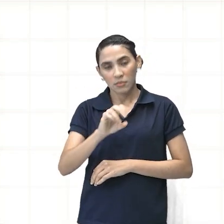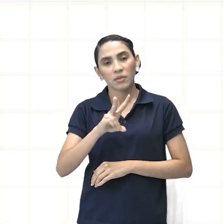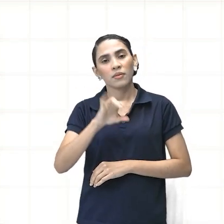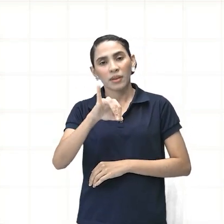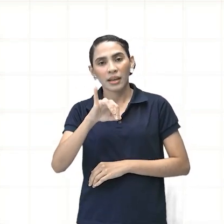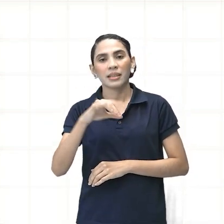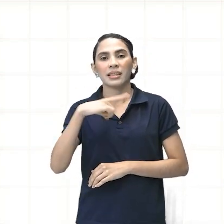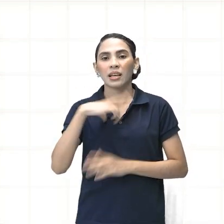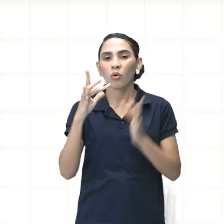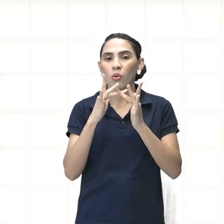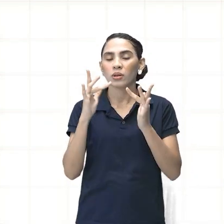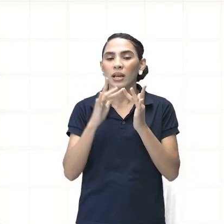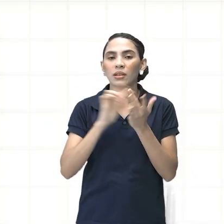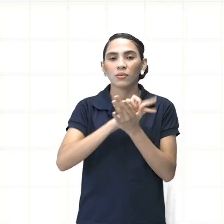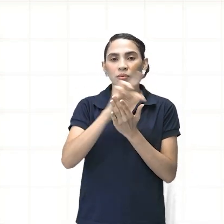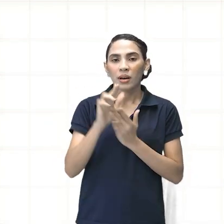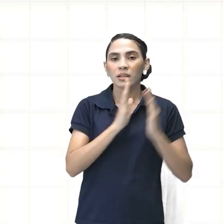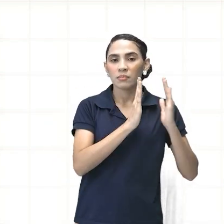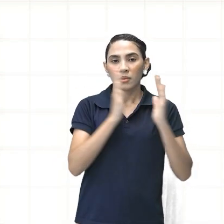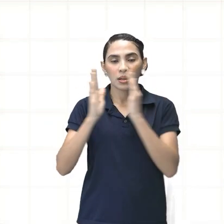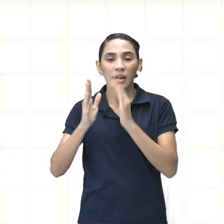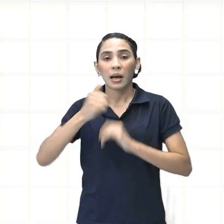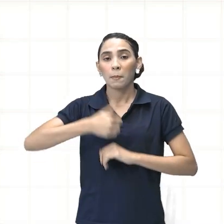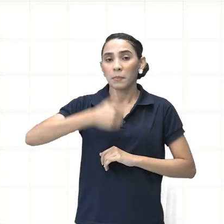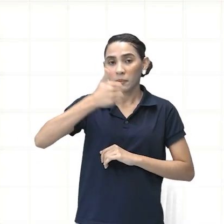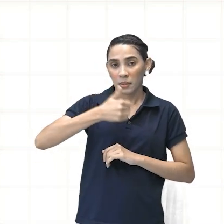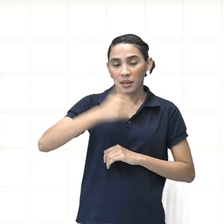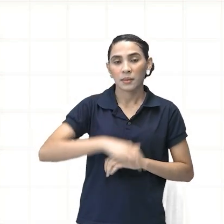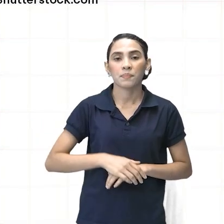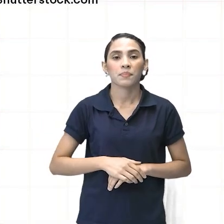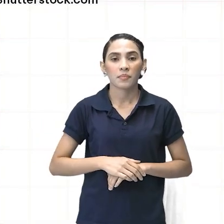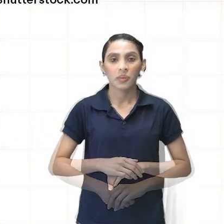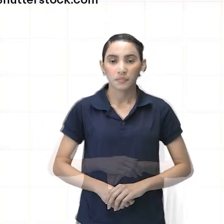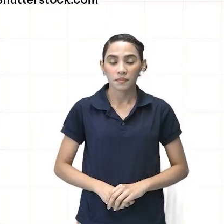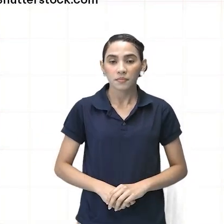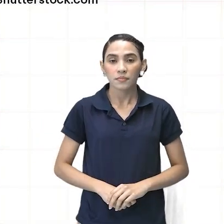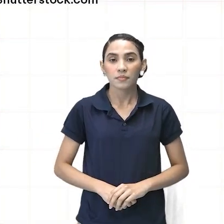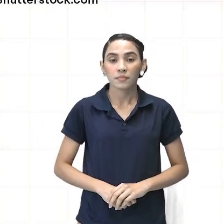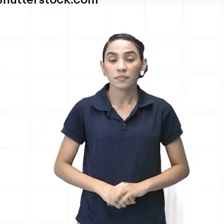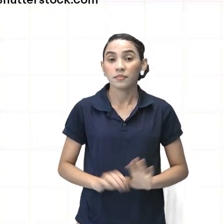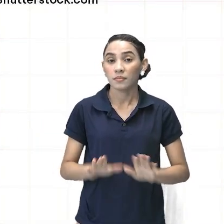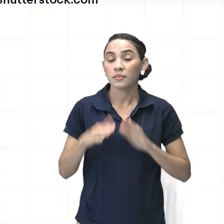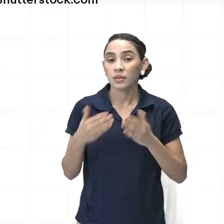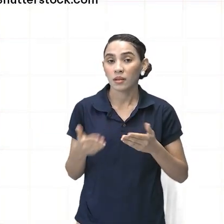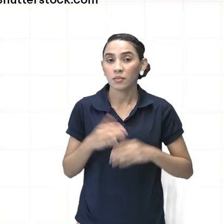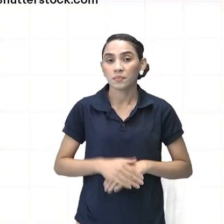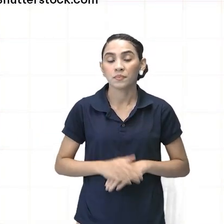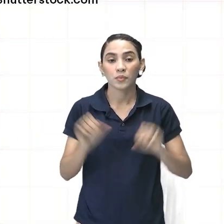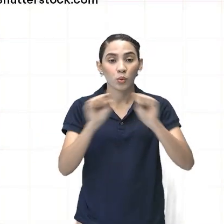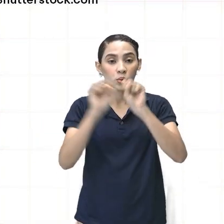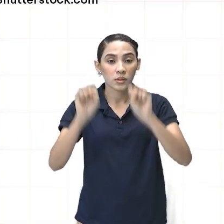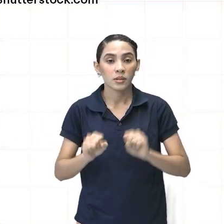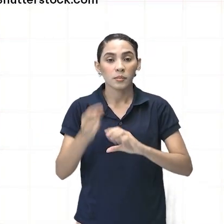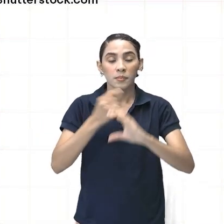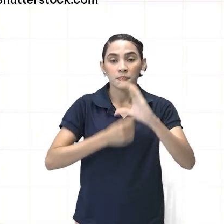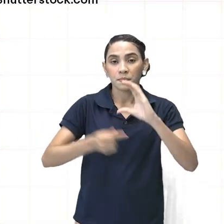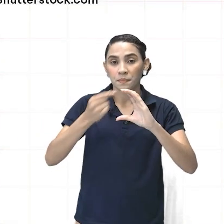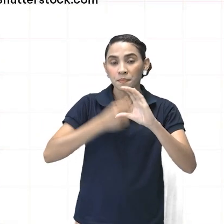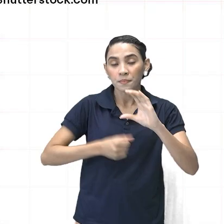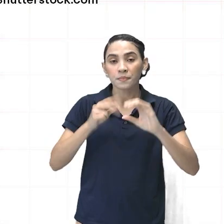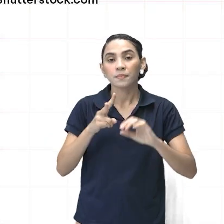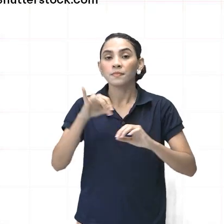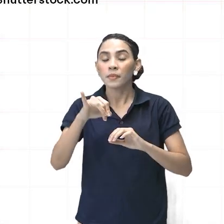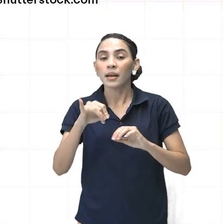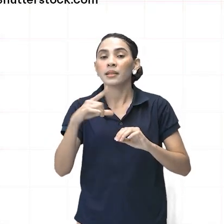aí o capitalismo comercial, tá? Então, olha só, gente, o sistema capitalista ele